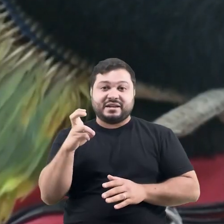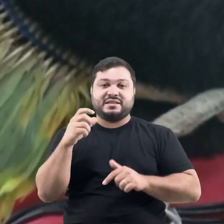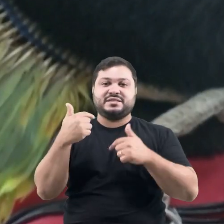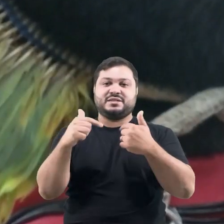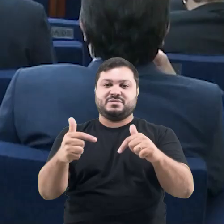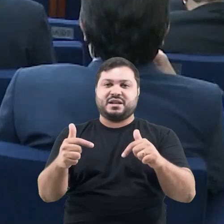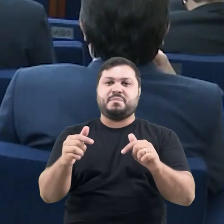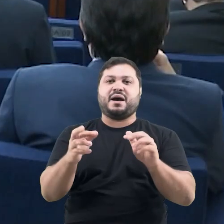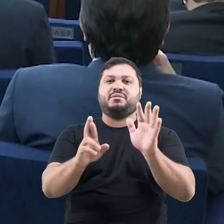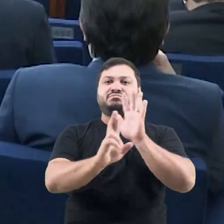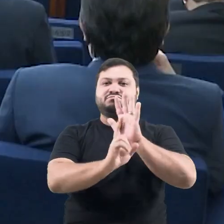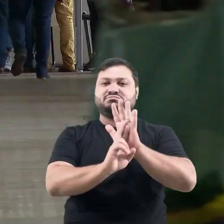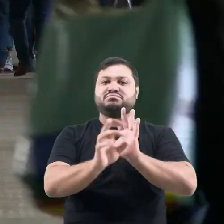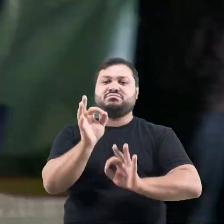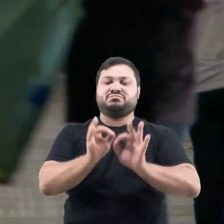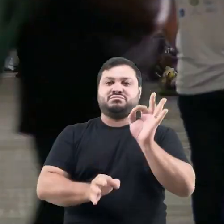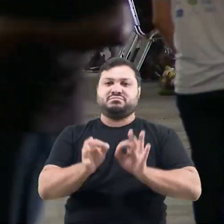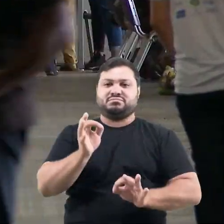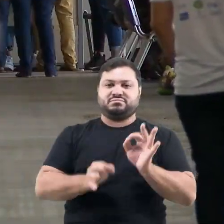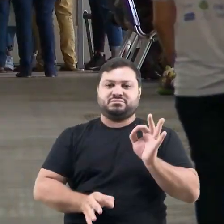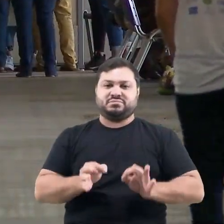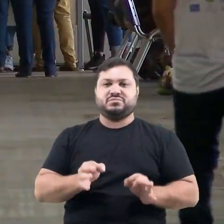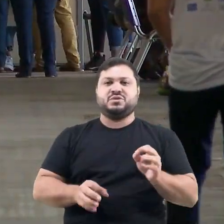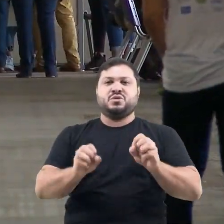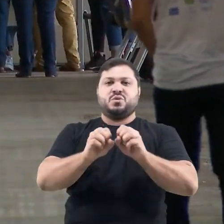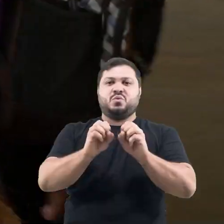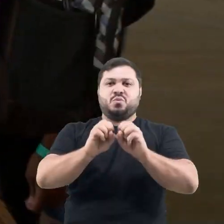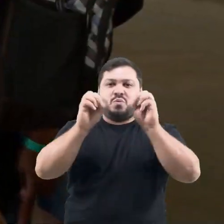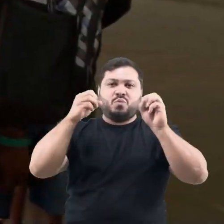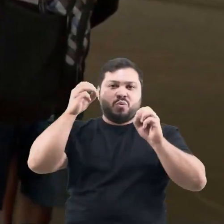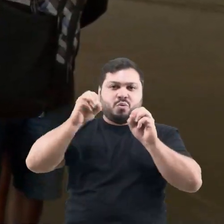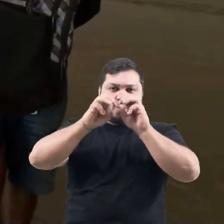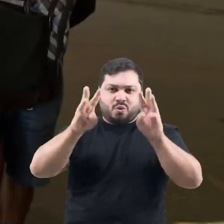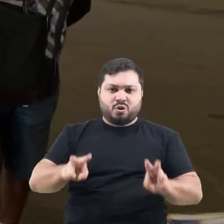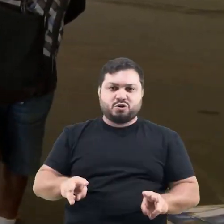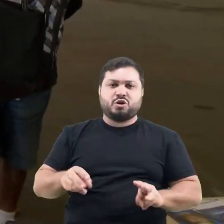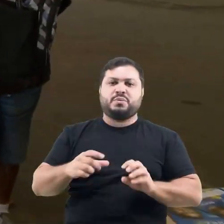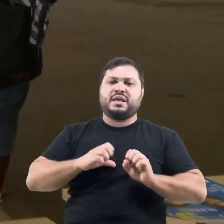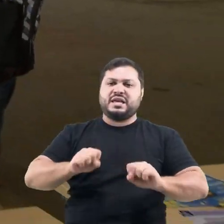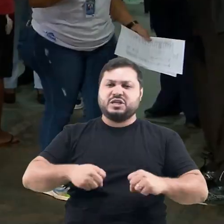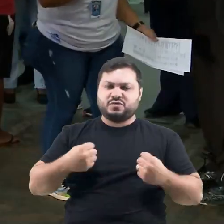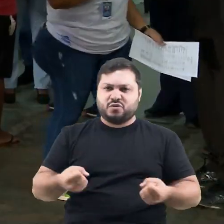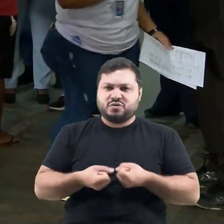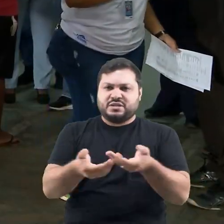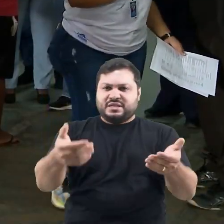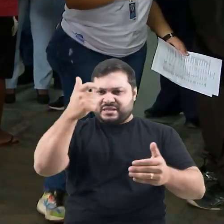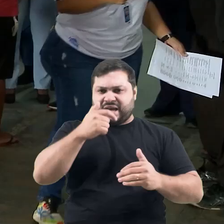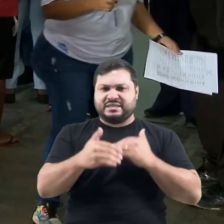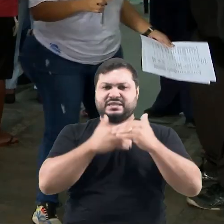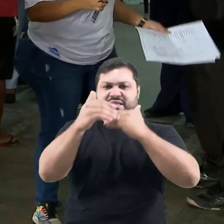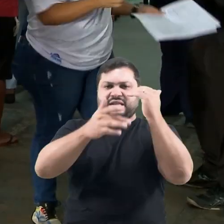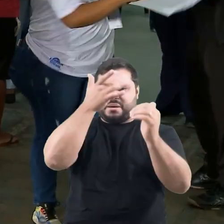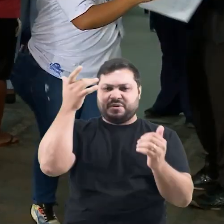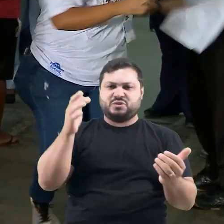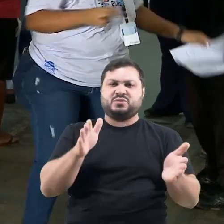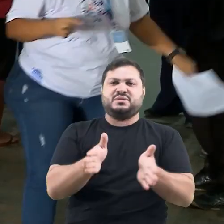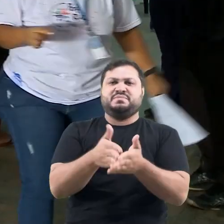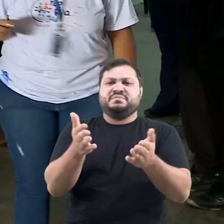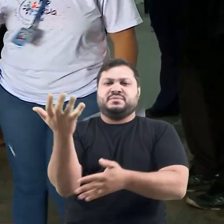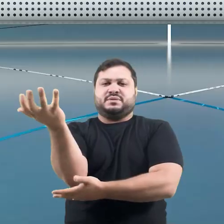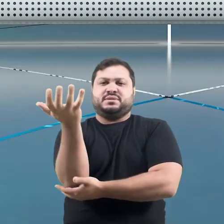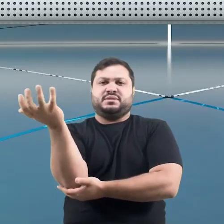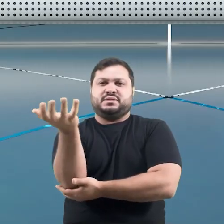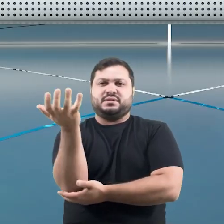de trabalho em nome da Justiça. O workshop destaca esforço em levar cidadania a pessoas em situação de